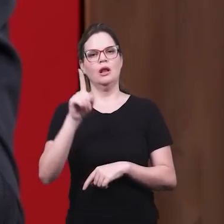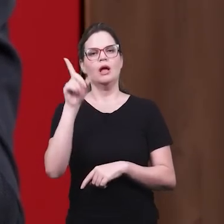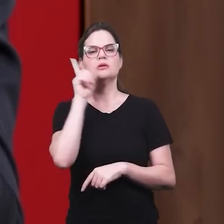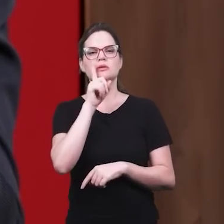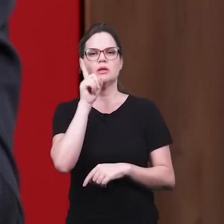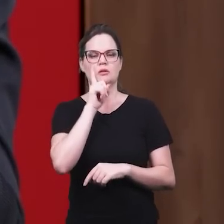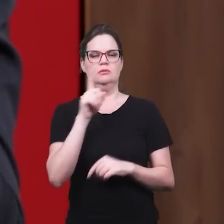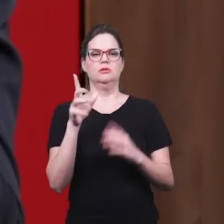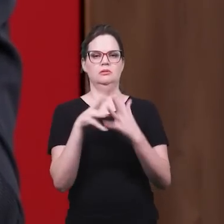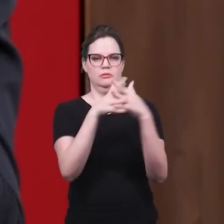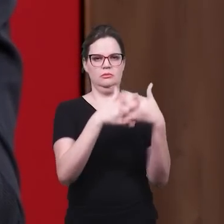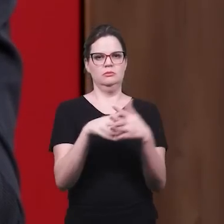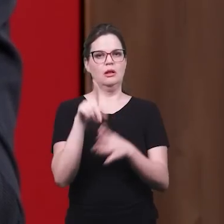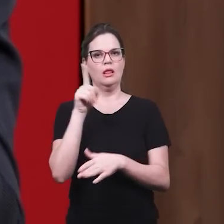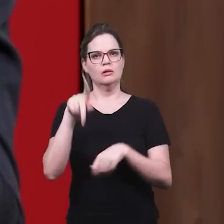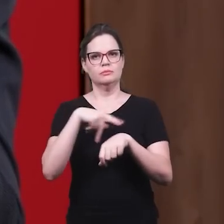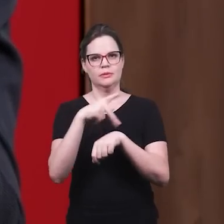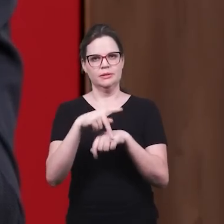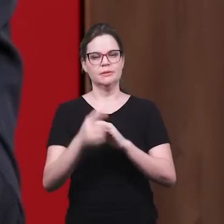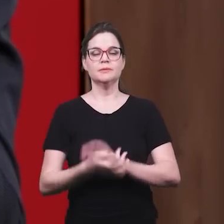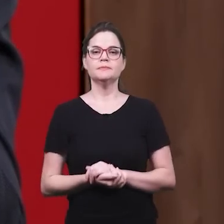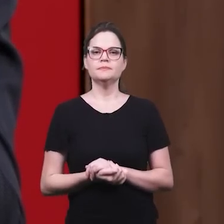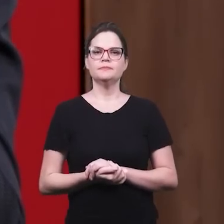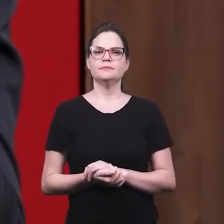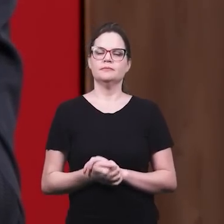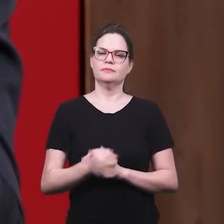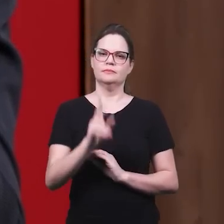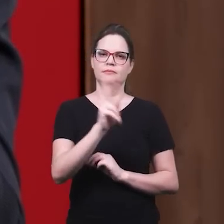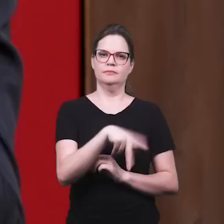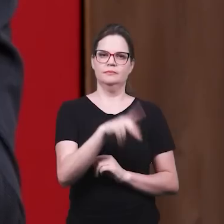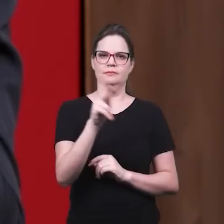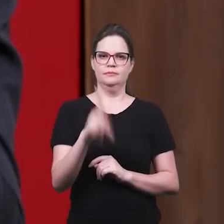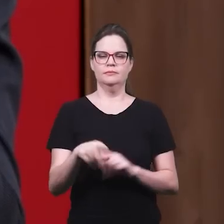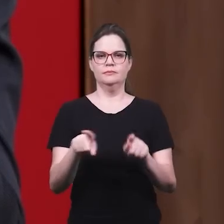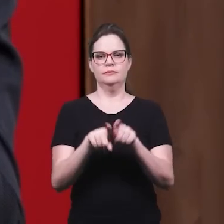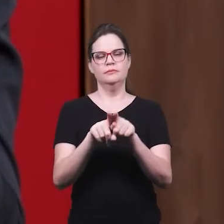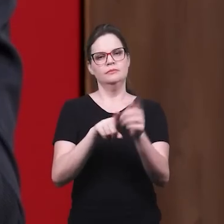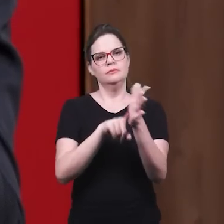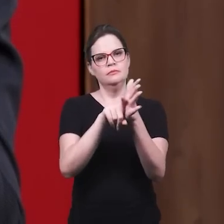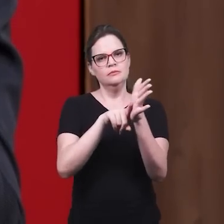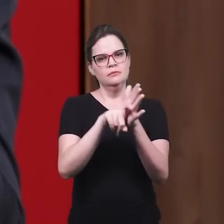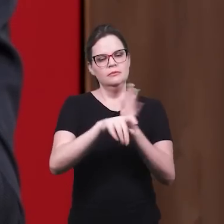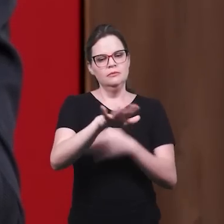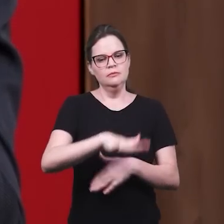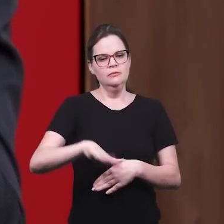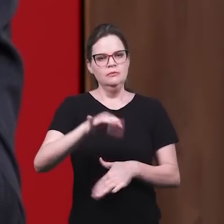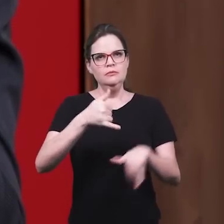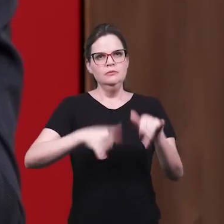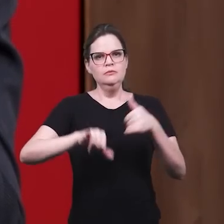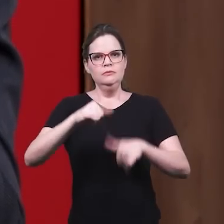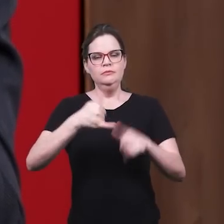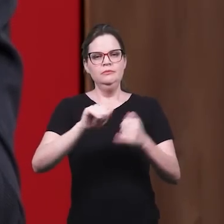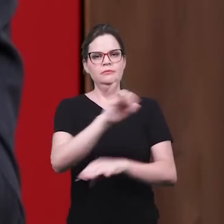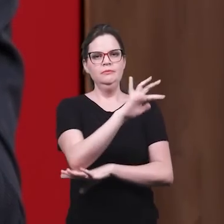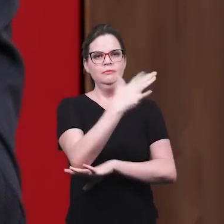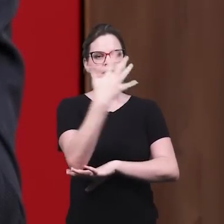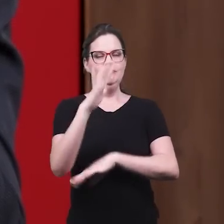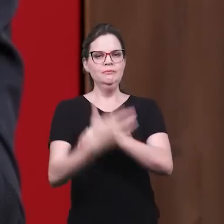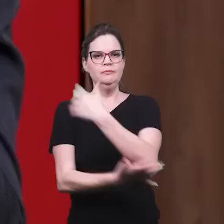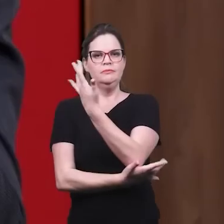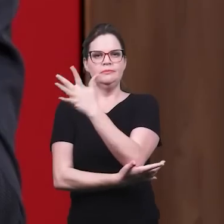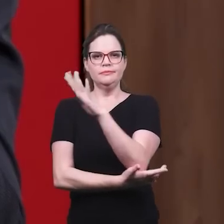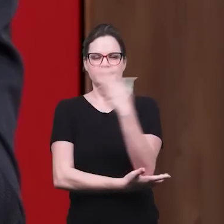Estados Unidos, e ele é professor e pesquisador na área de Química Ambiental